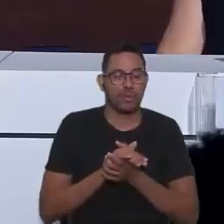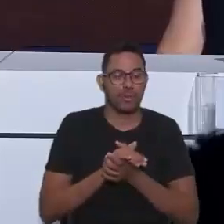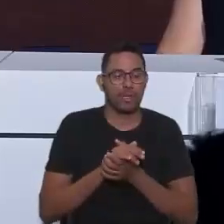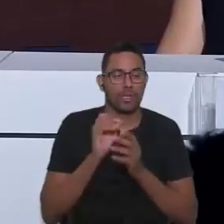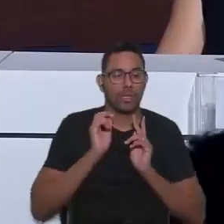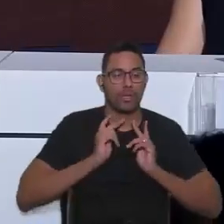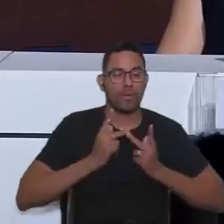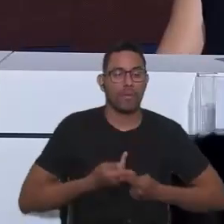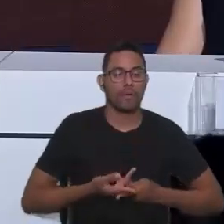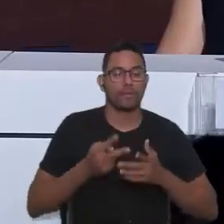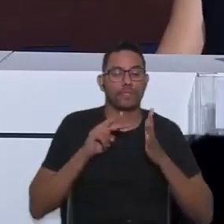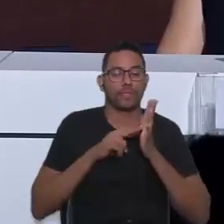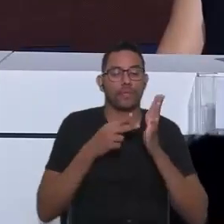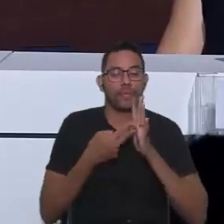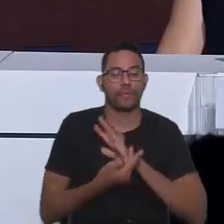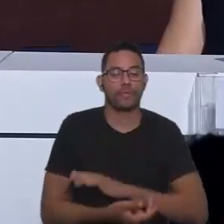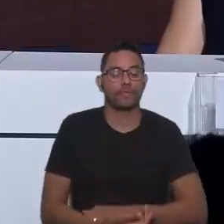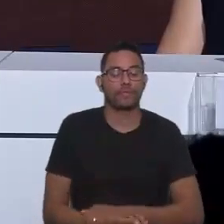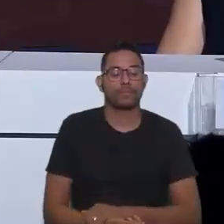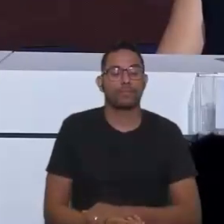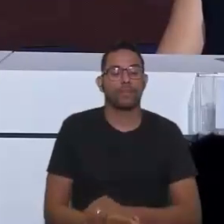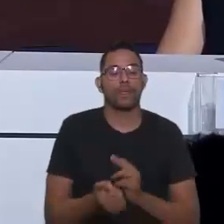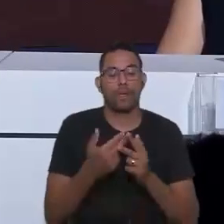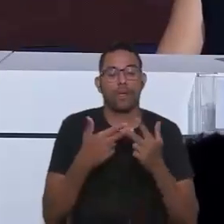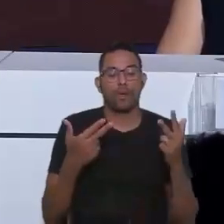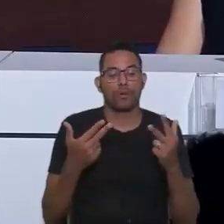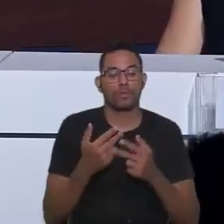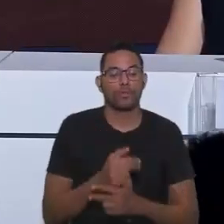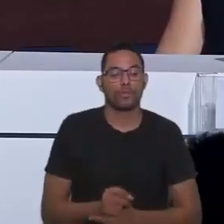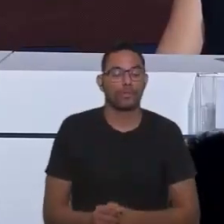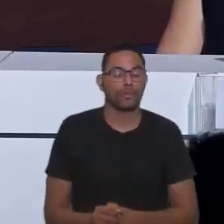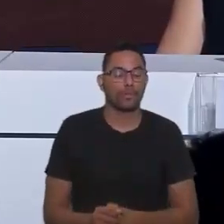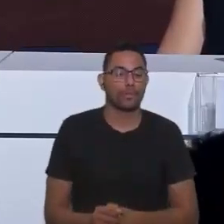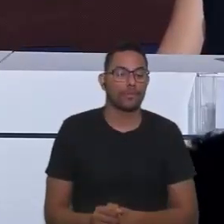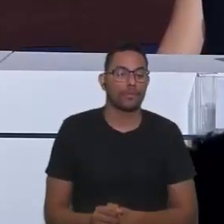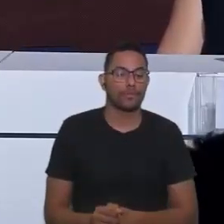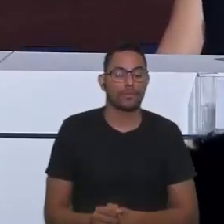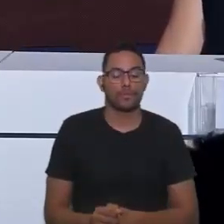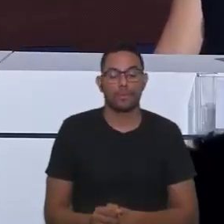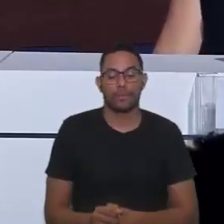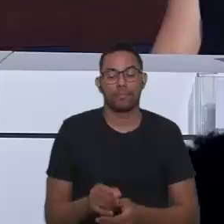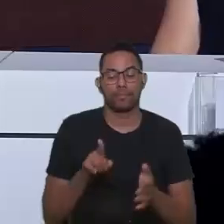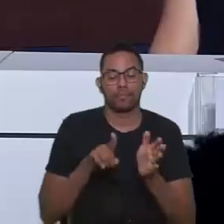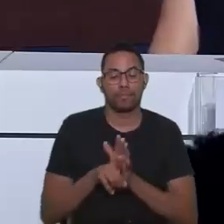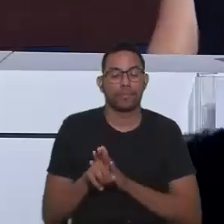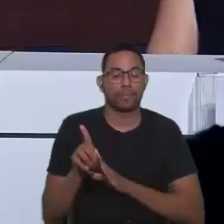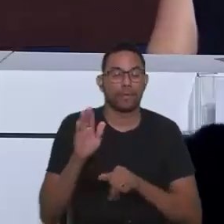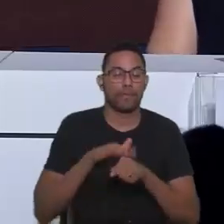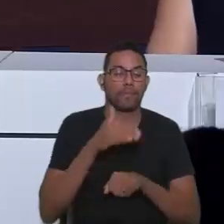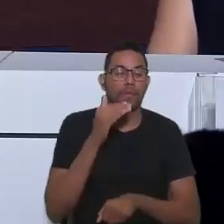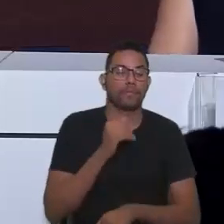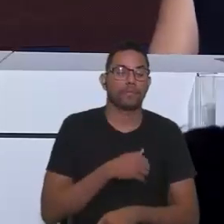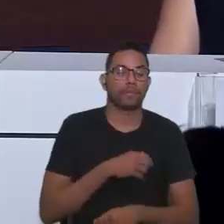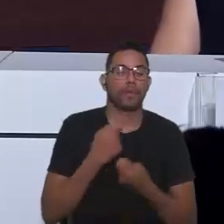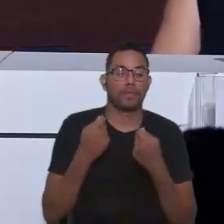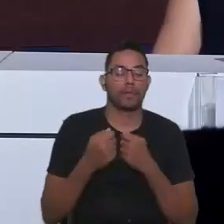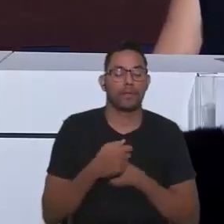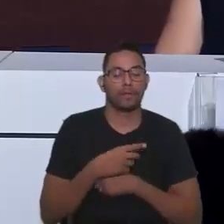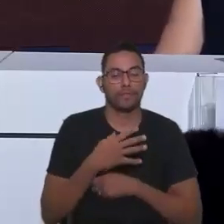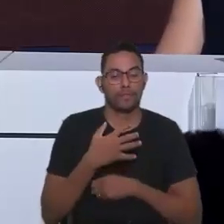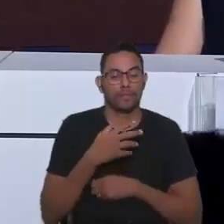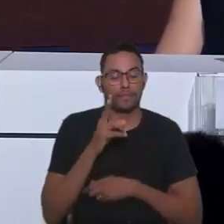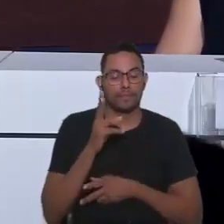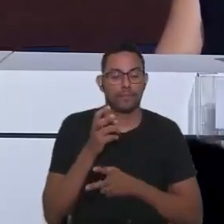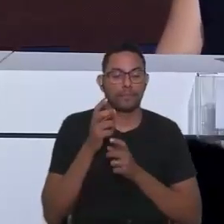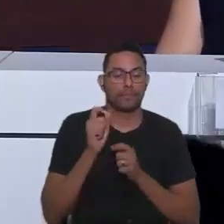humano. E uma das coisas que eu mais debato e que eu mais levanto tem que ver com esta evidência de